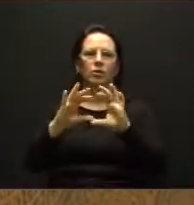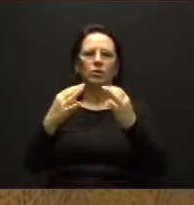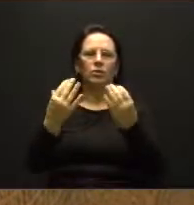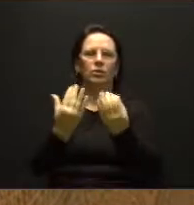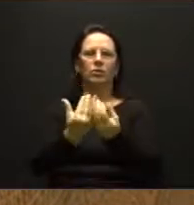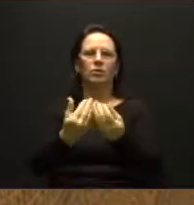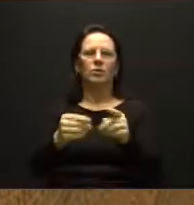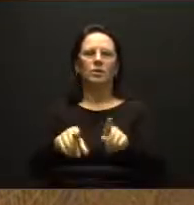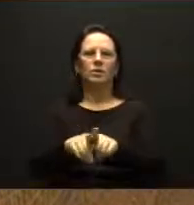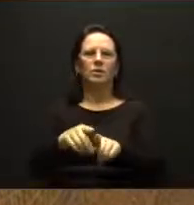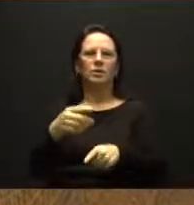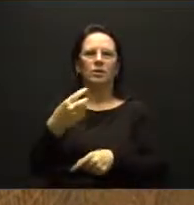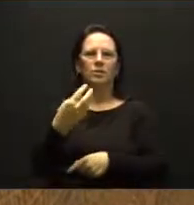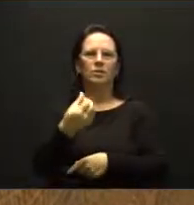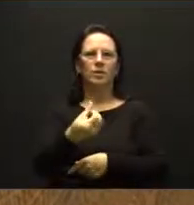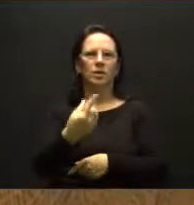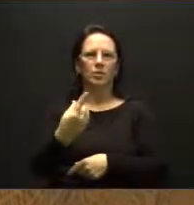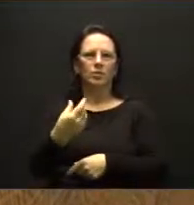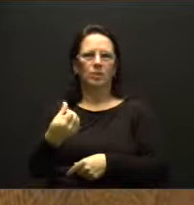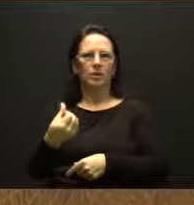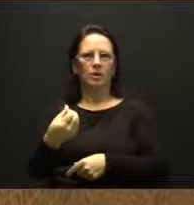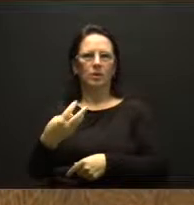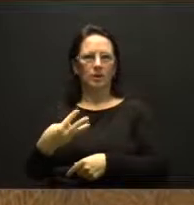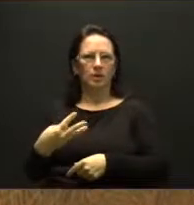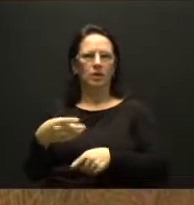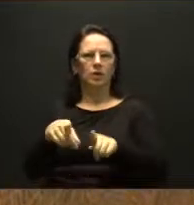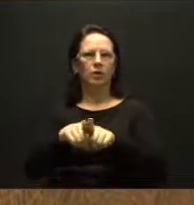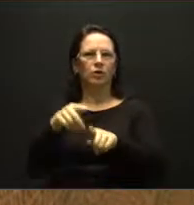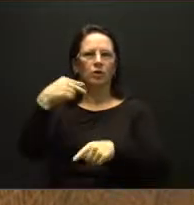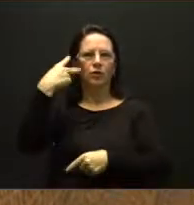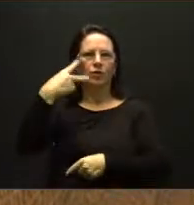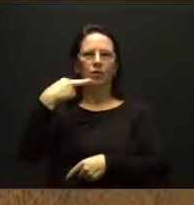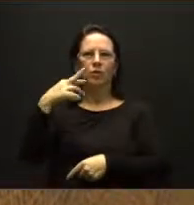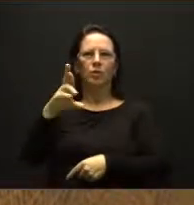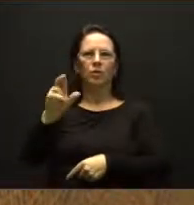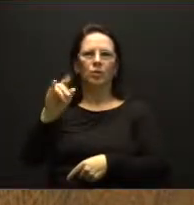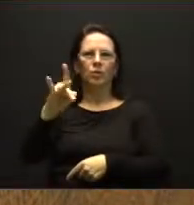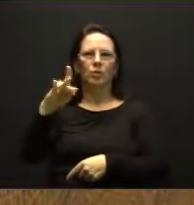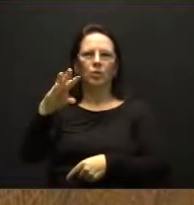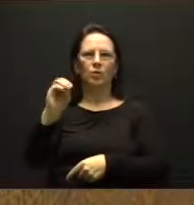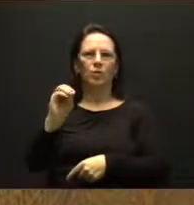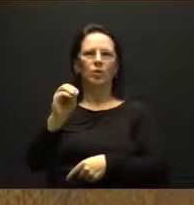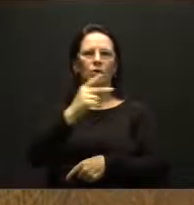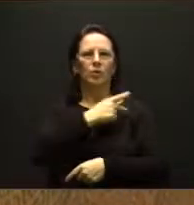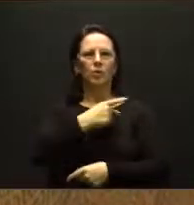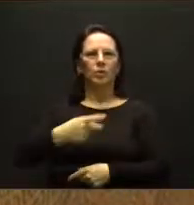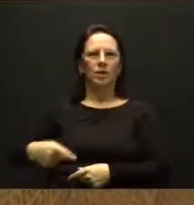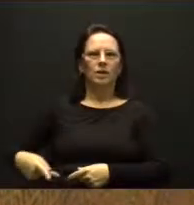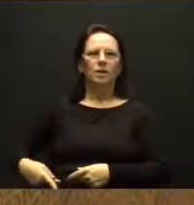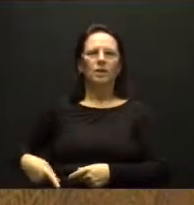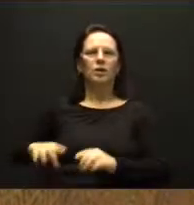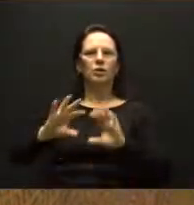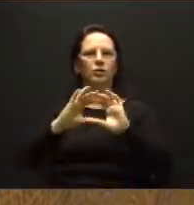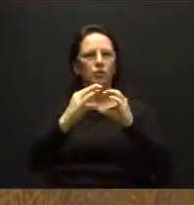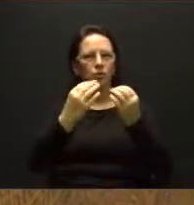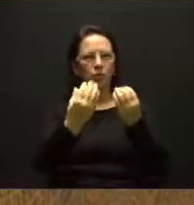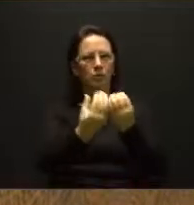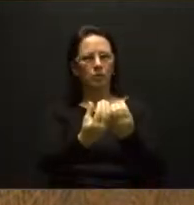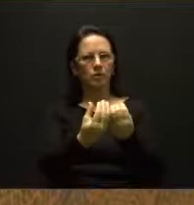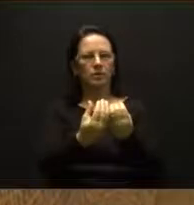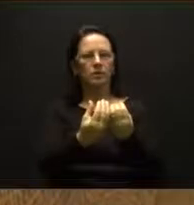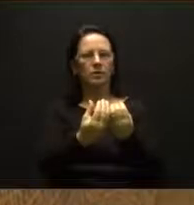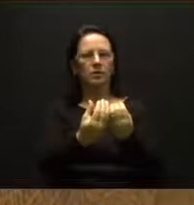6163 ocasião da qual o vereador rodrigo ramos soares presidente da comissão informou